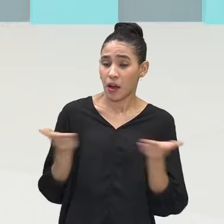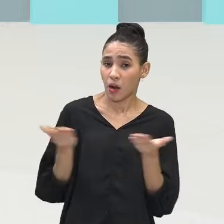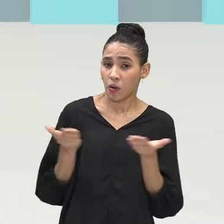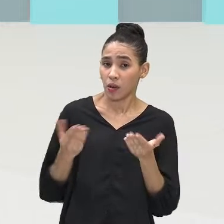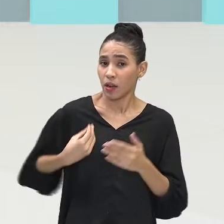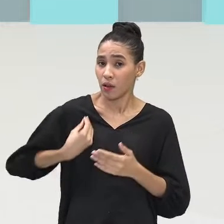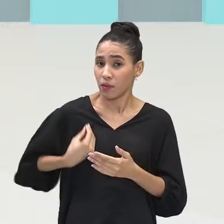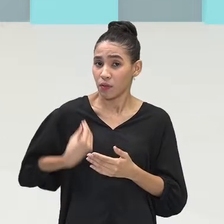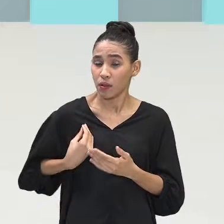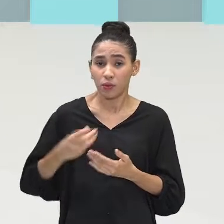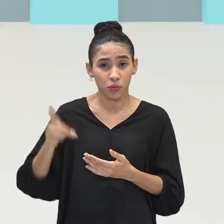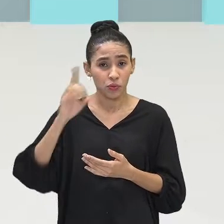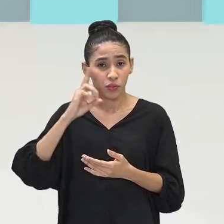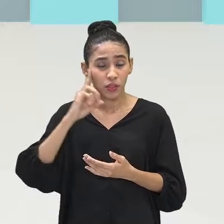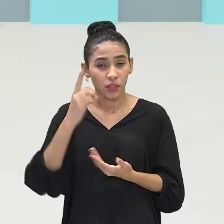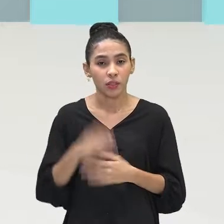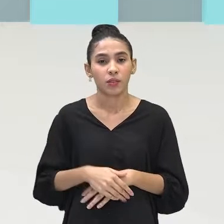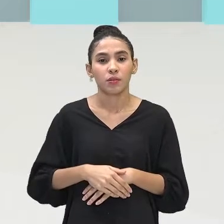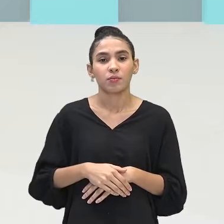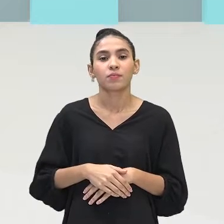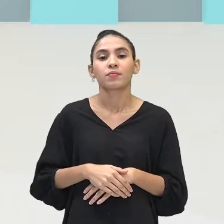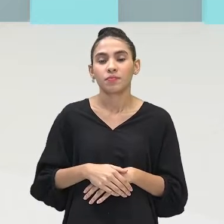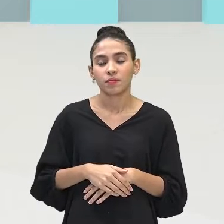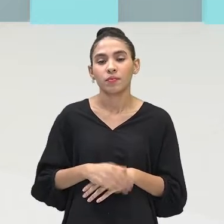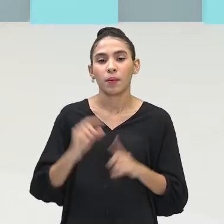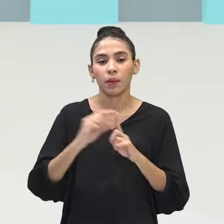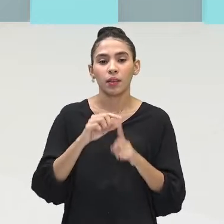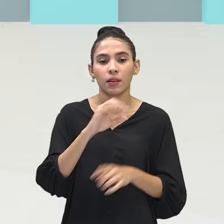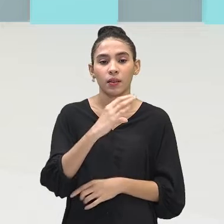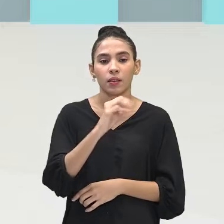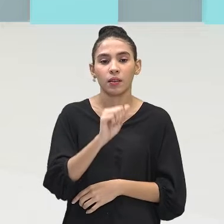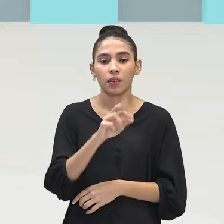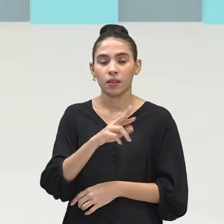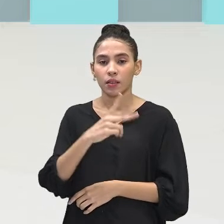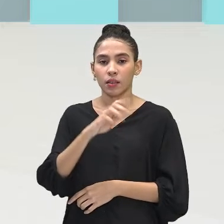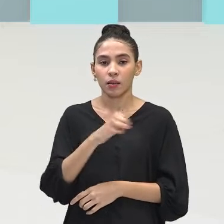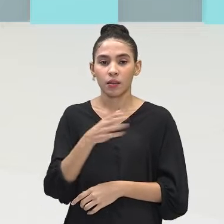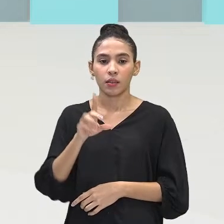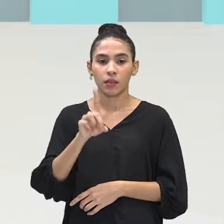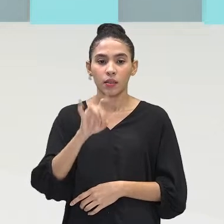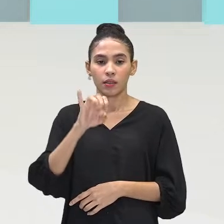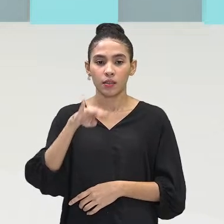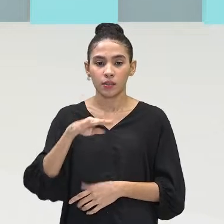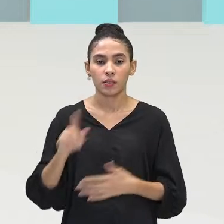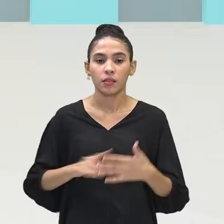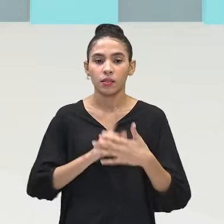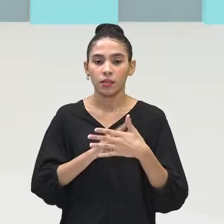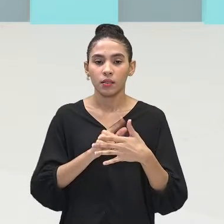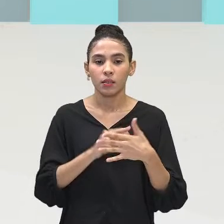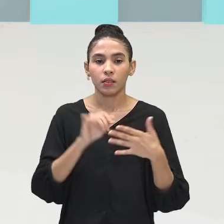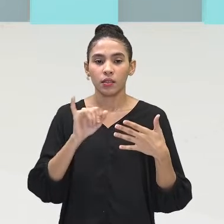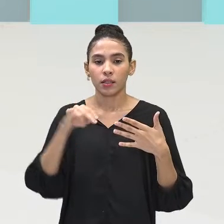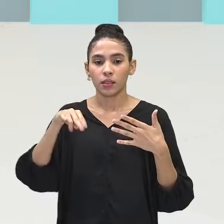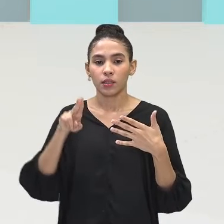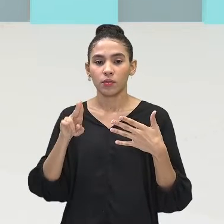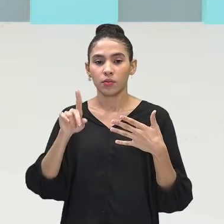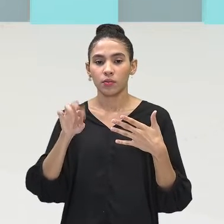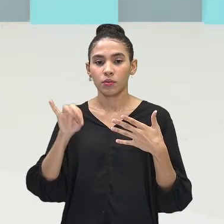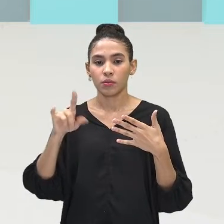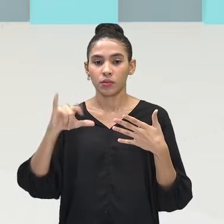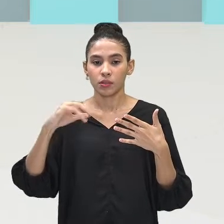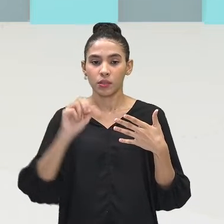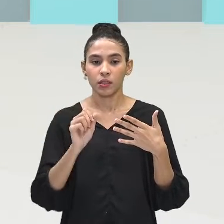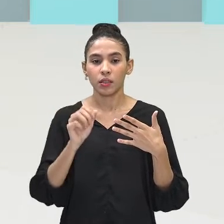hoje, saiba que eles estão falando aí o carpe diem, que é justamente essa ideia. E nós temos ali o